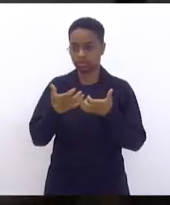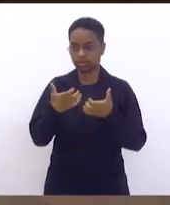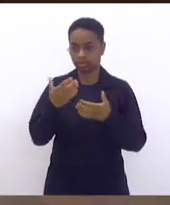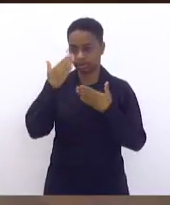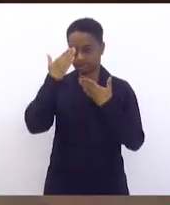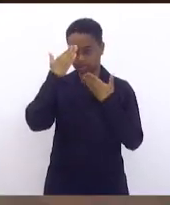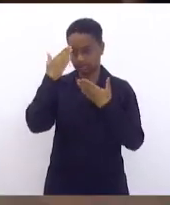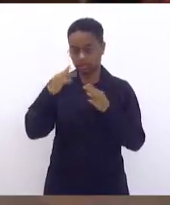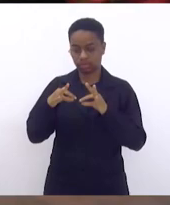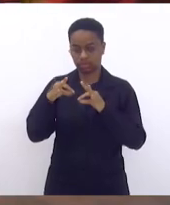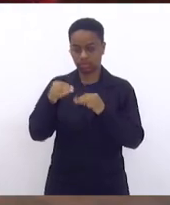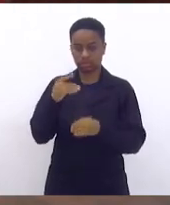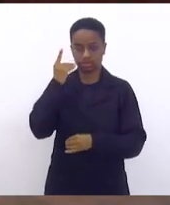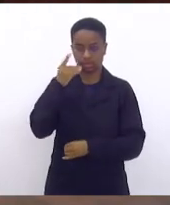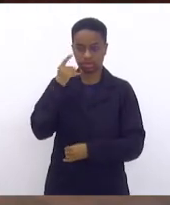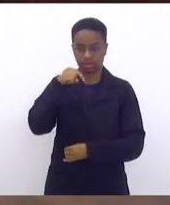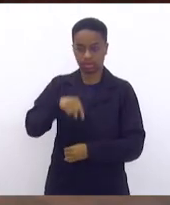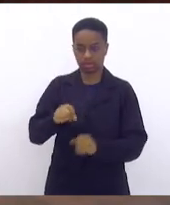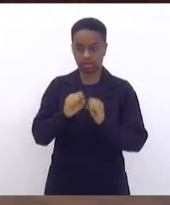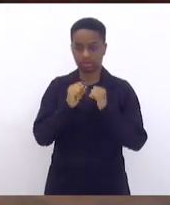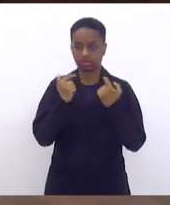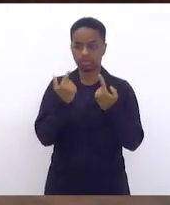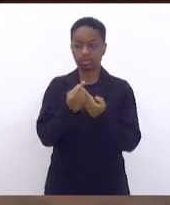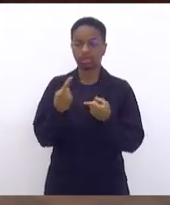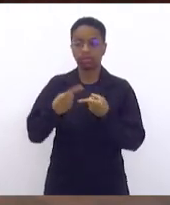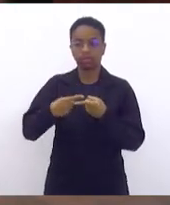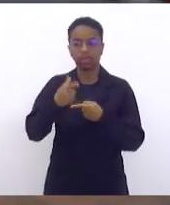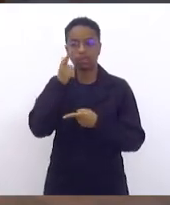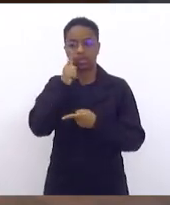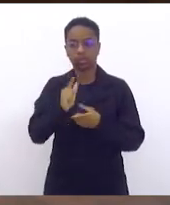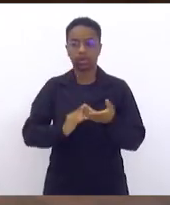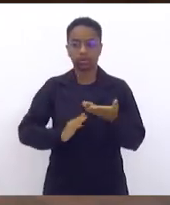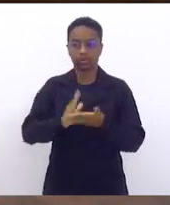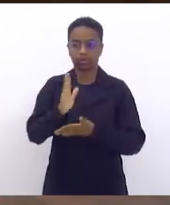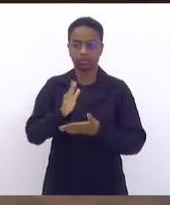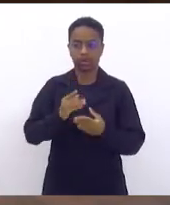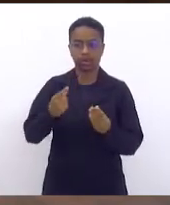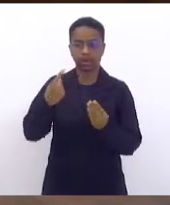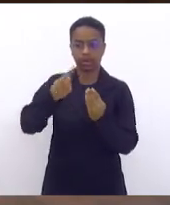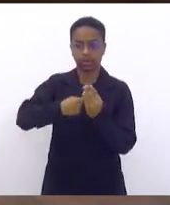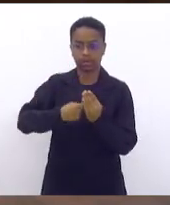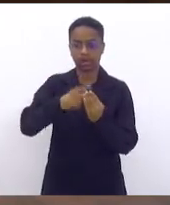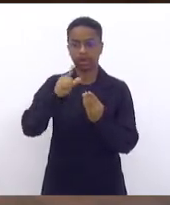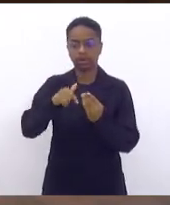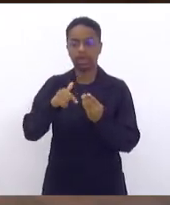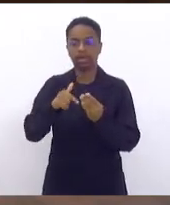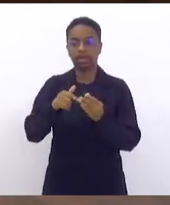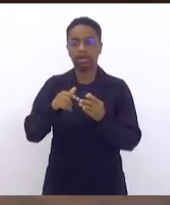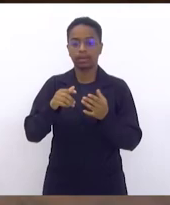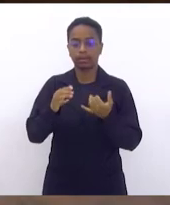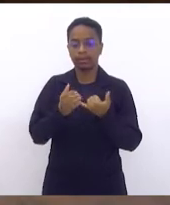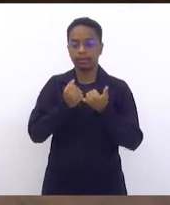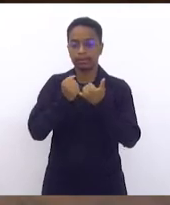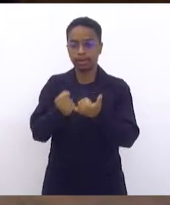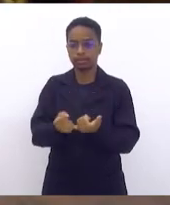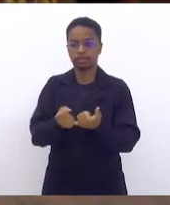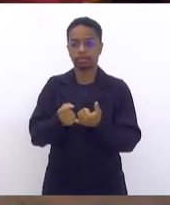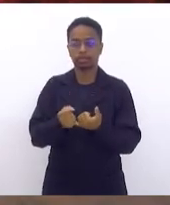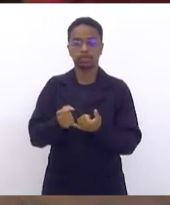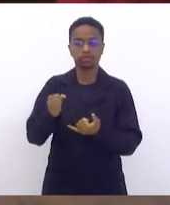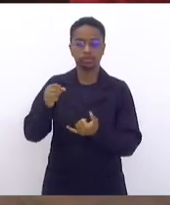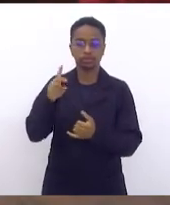e deputados dessa casa que puderam aprovar o acarajé como patrimônio de valor histórico e cultural do